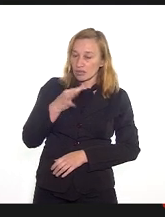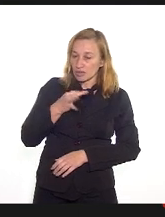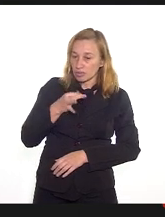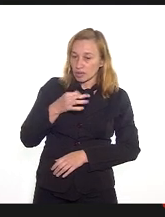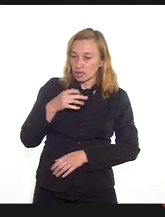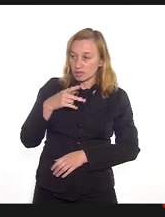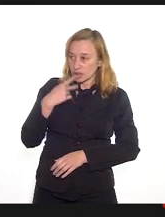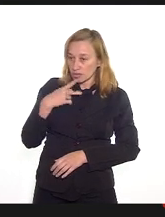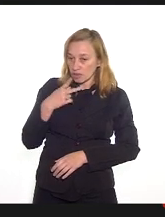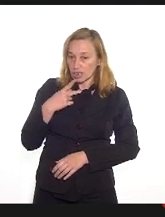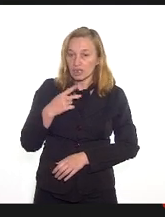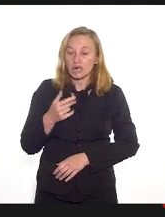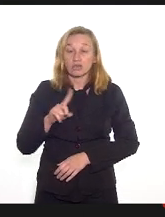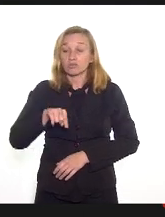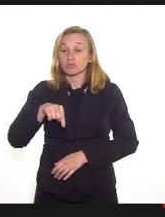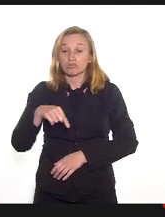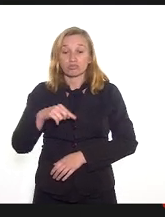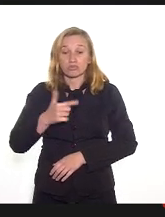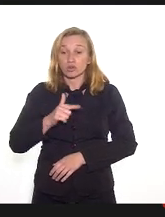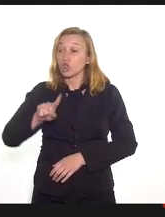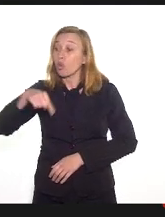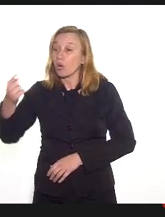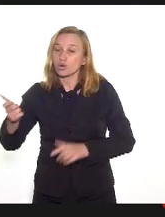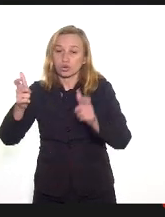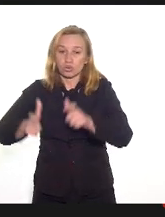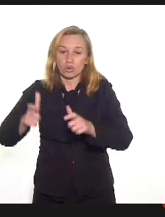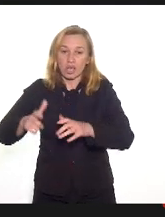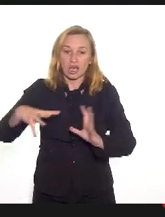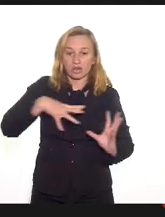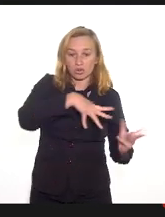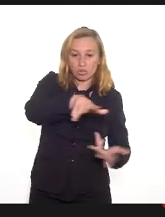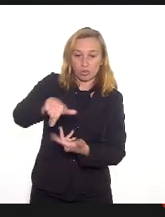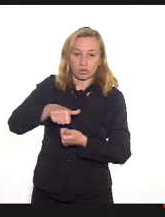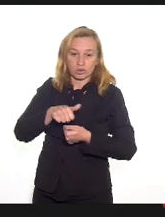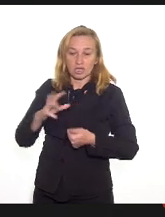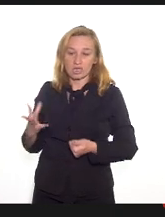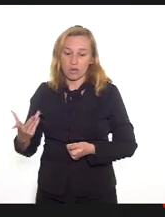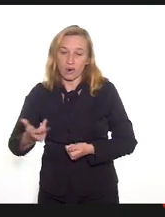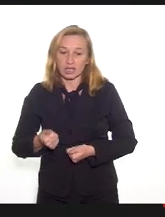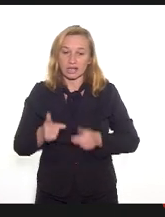nenhum outro local no mundo que tenha essas condições.